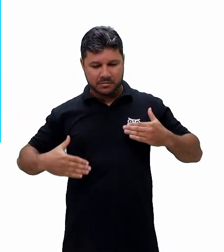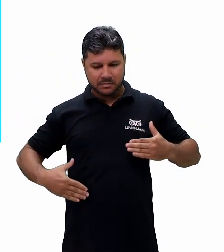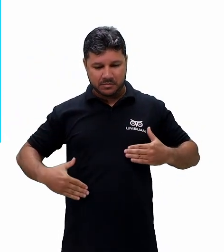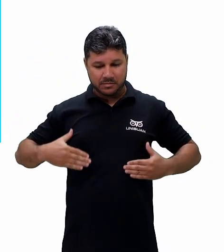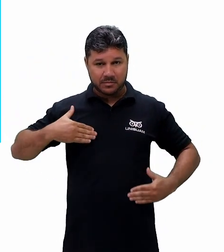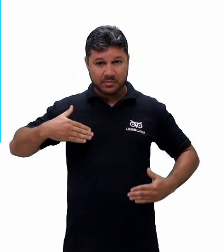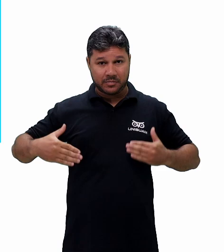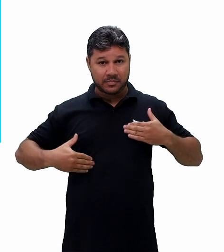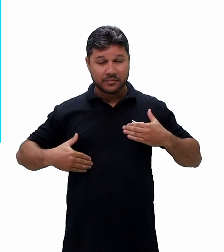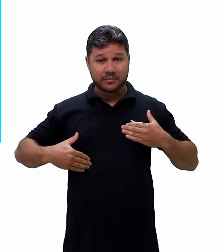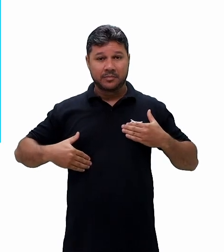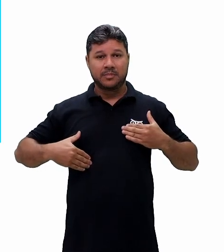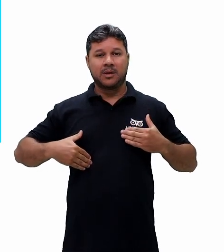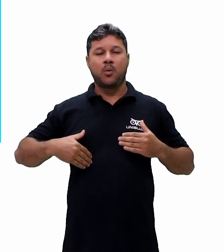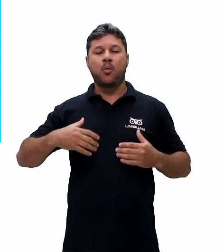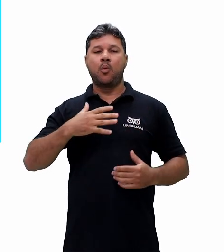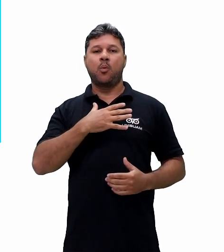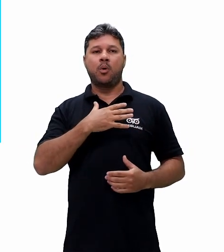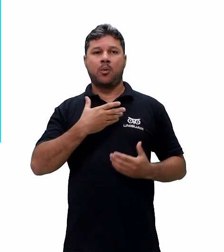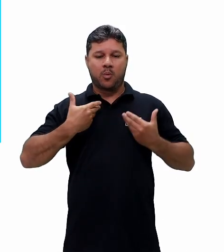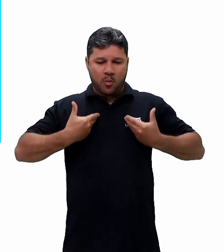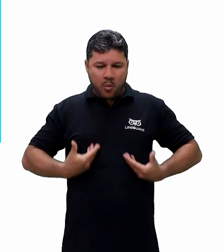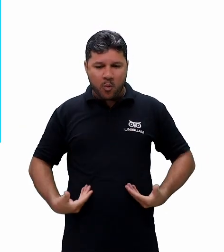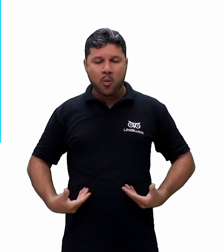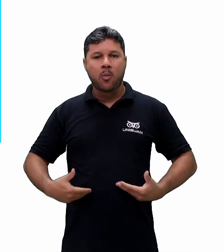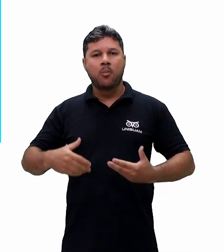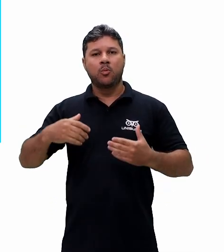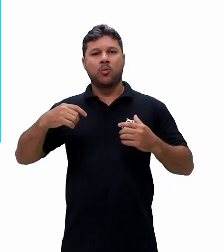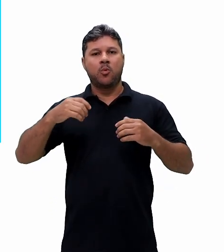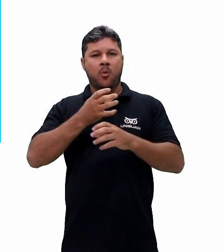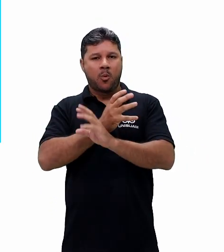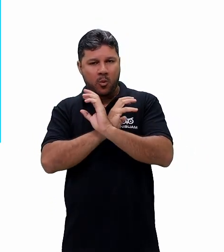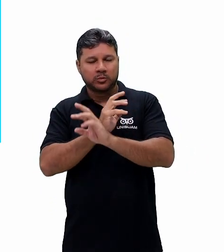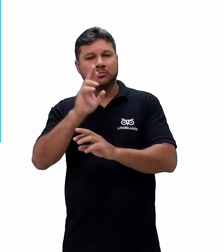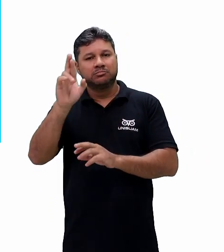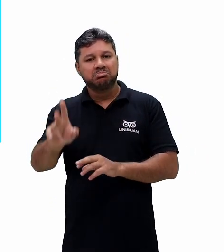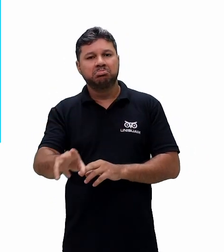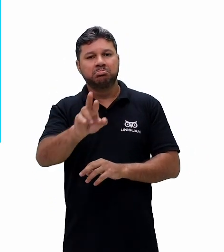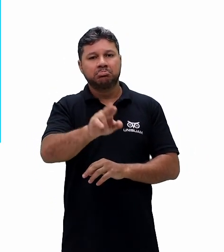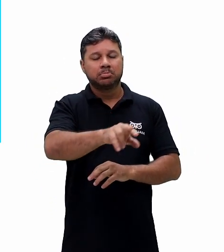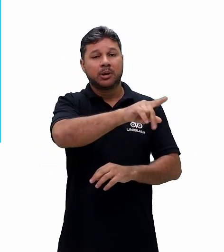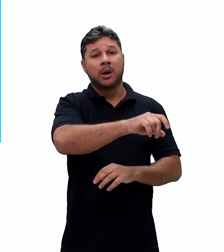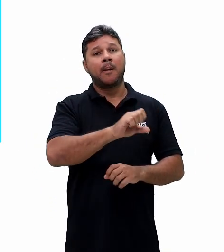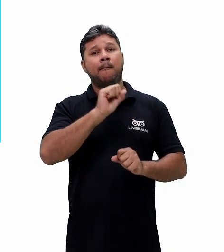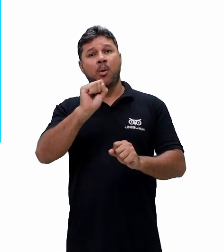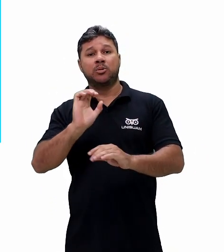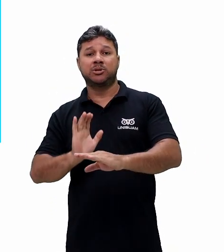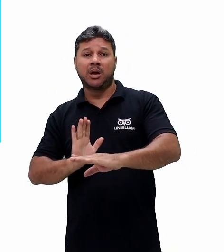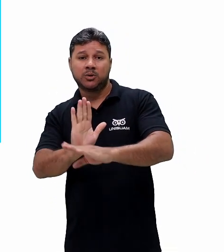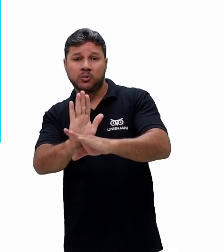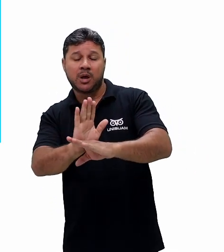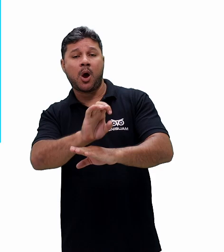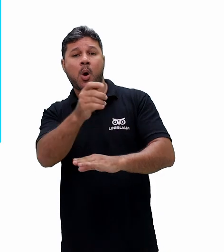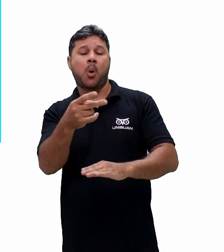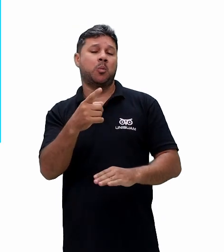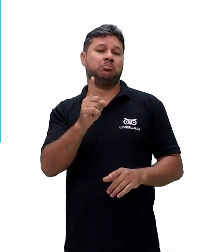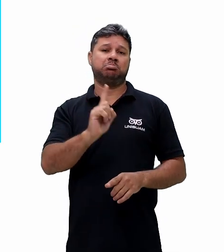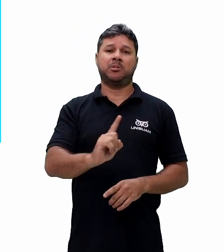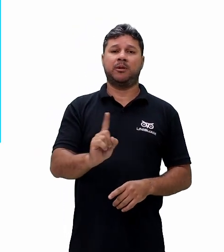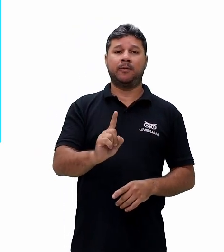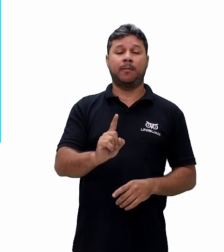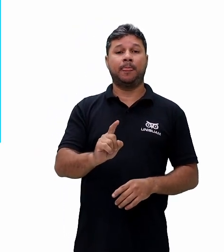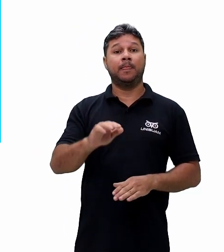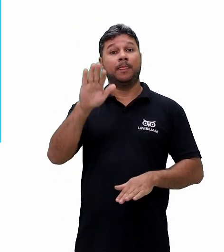anatomia articular, uma anatomia óssea, que pode ser favorável ou não